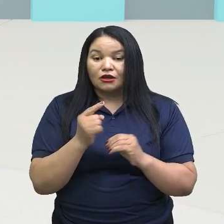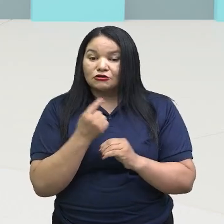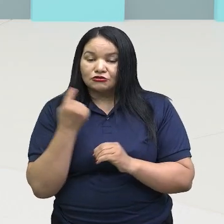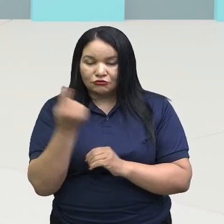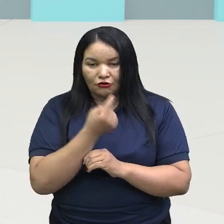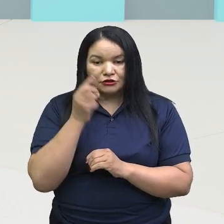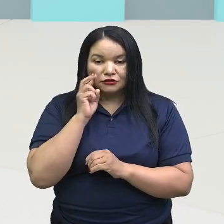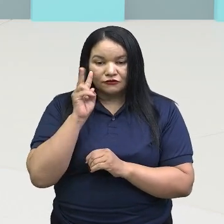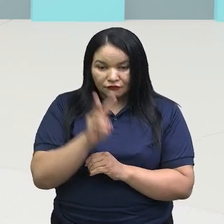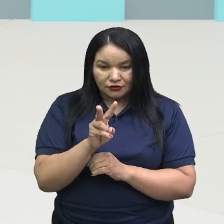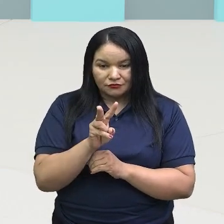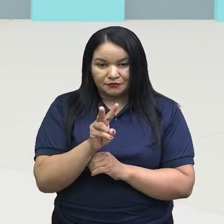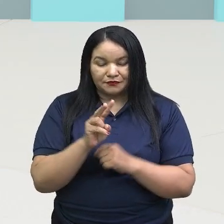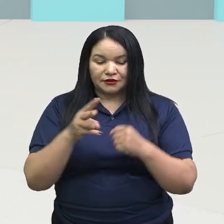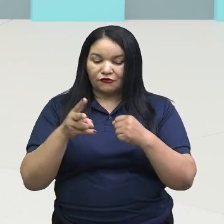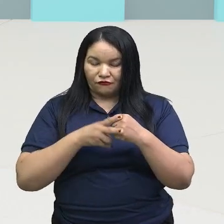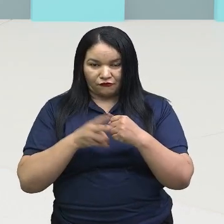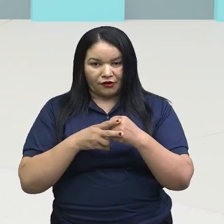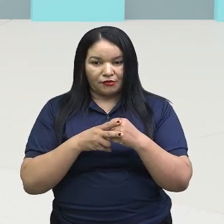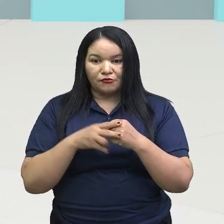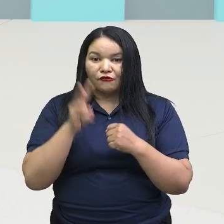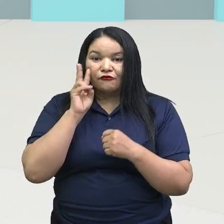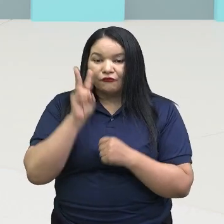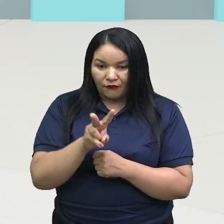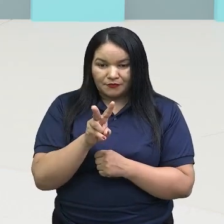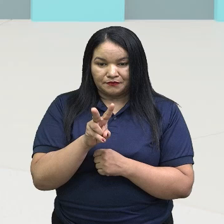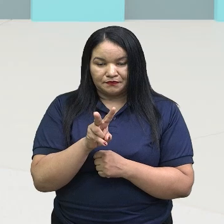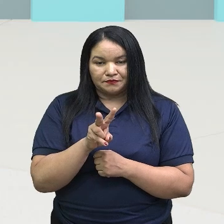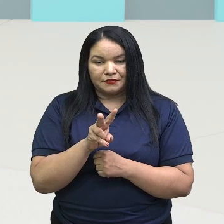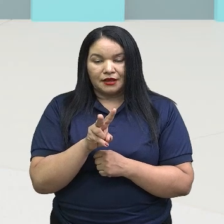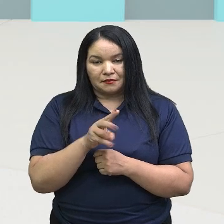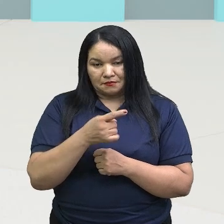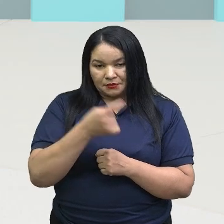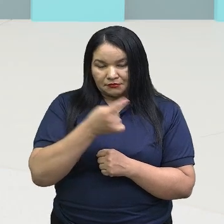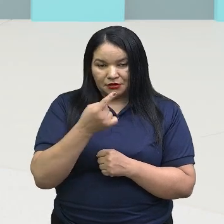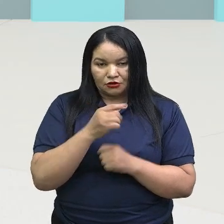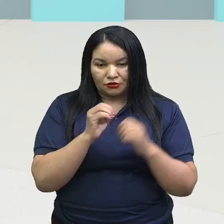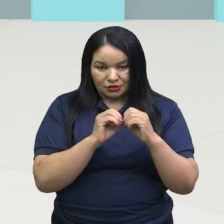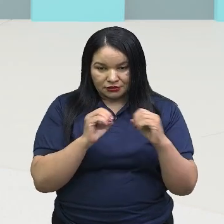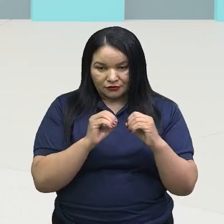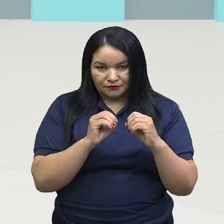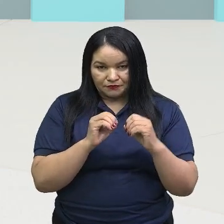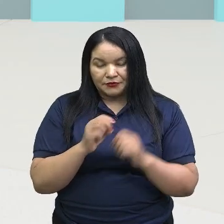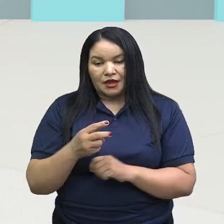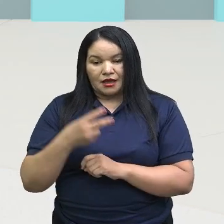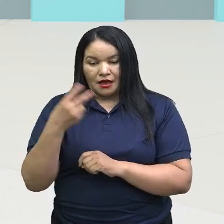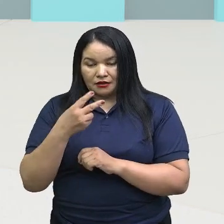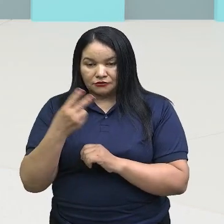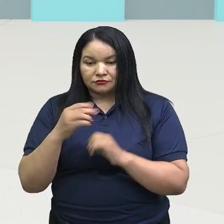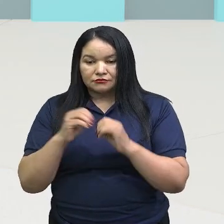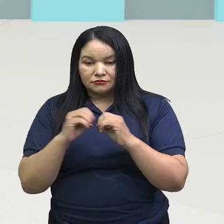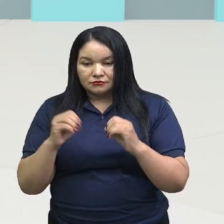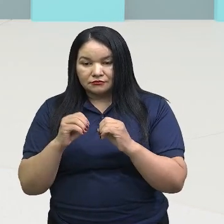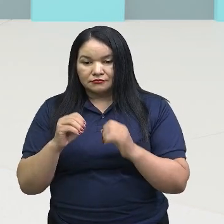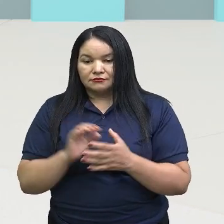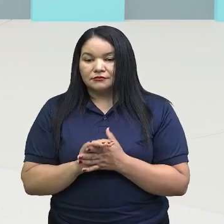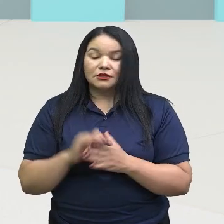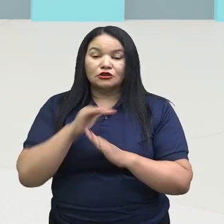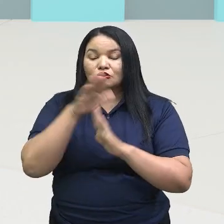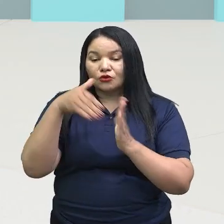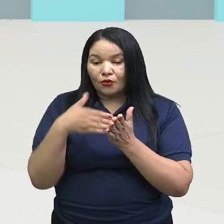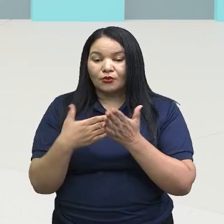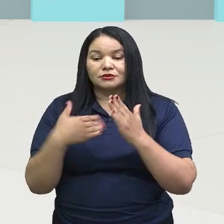ali o verbo ver. Ok? Então, já entendi. Nós temos a primeira oração. A segunda oração, que todas as